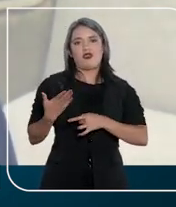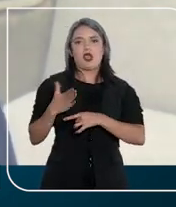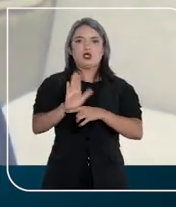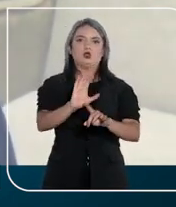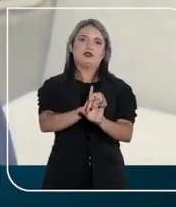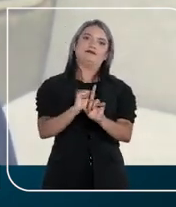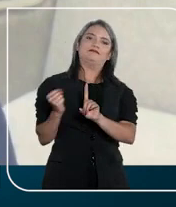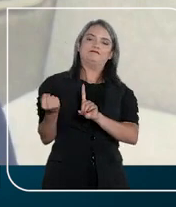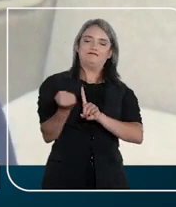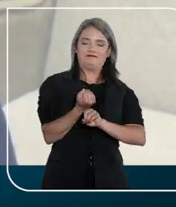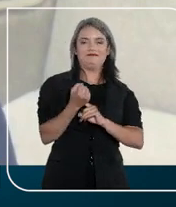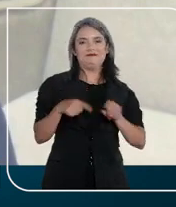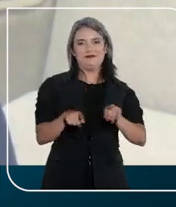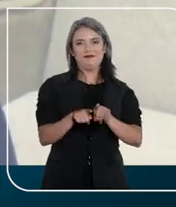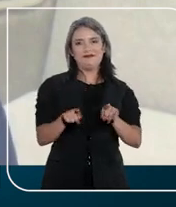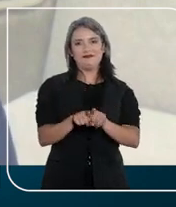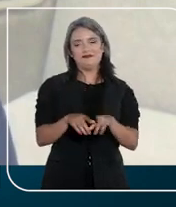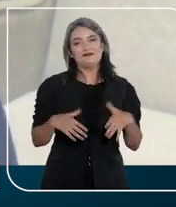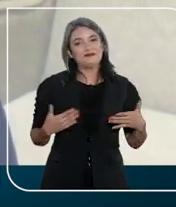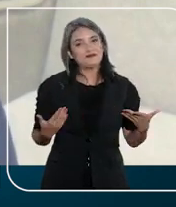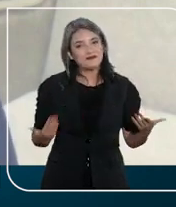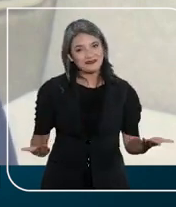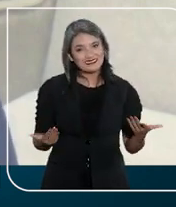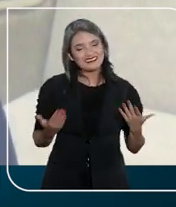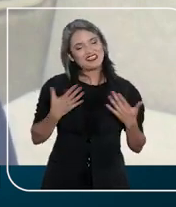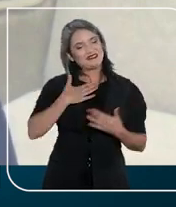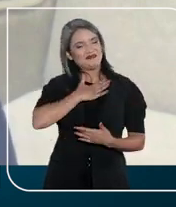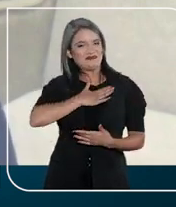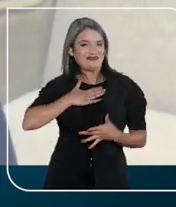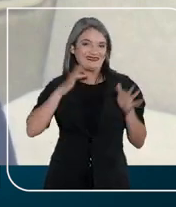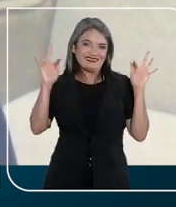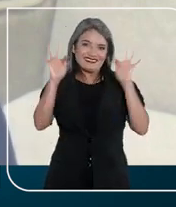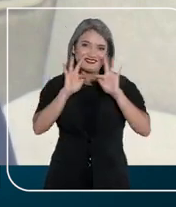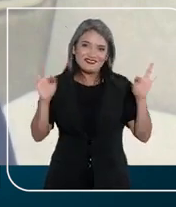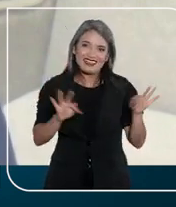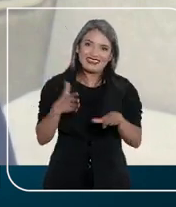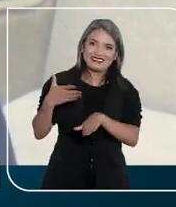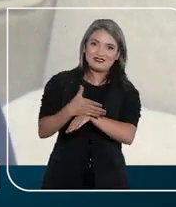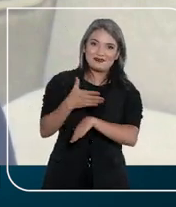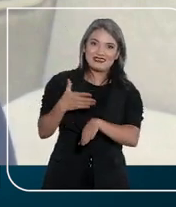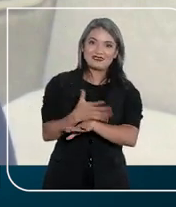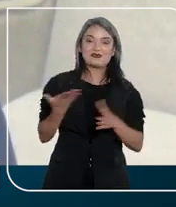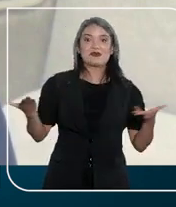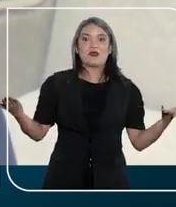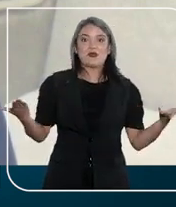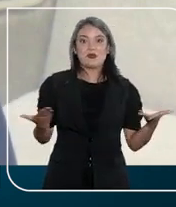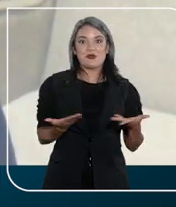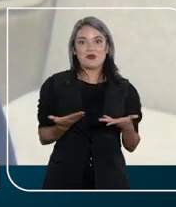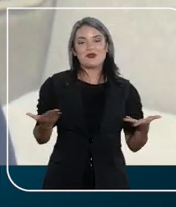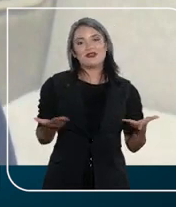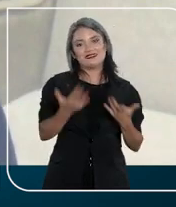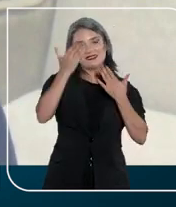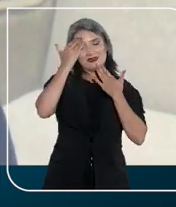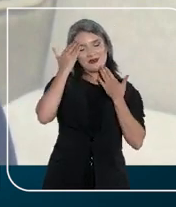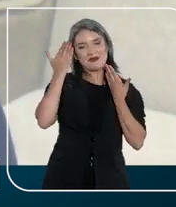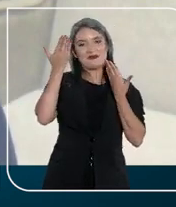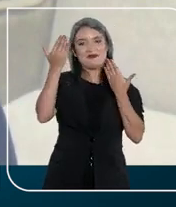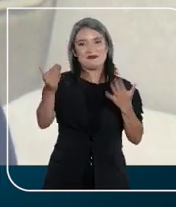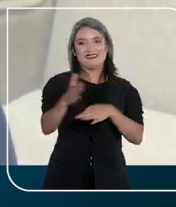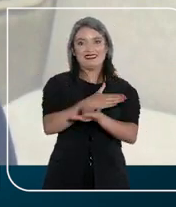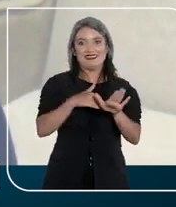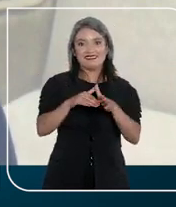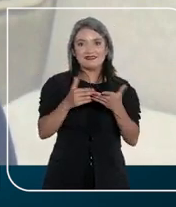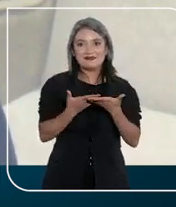a sociedade brasileira. Então, fico muito feliz em ter participado desse momento e só tenho a agradecer a